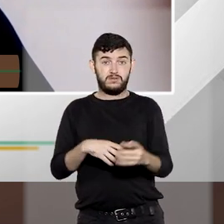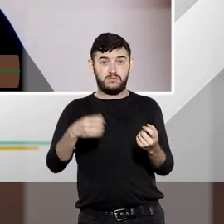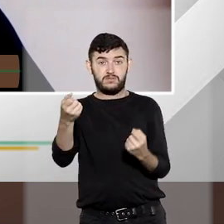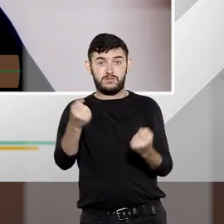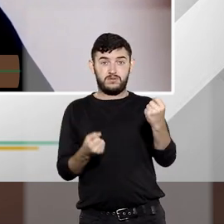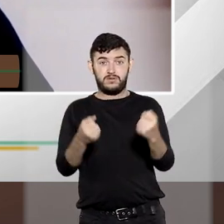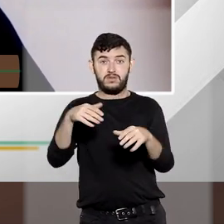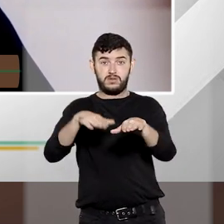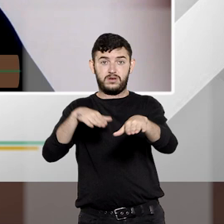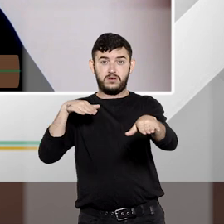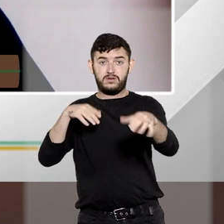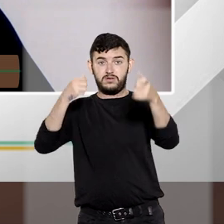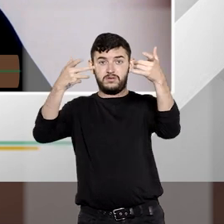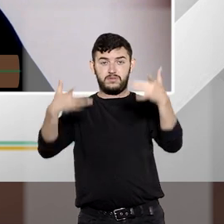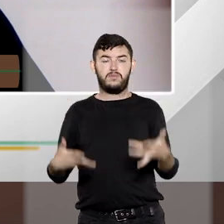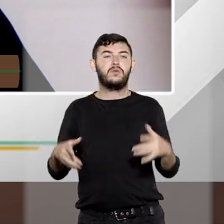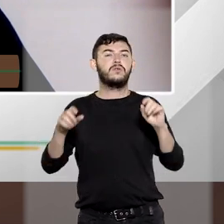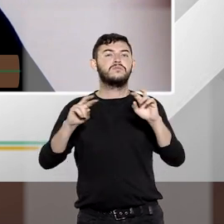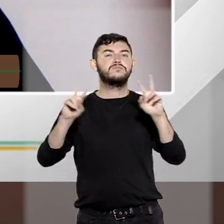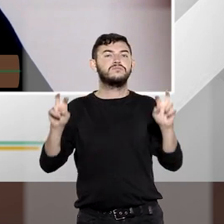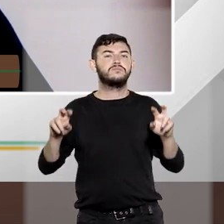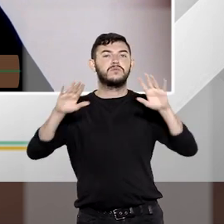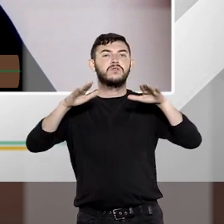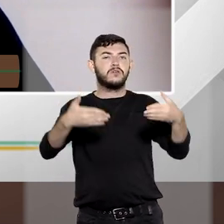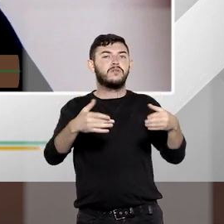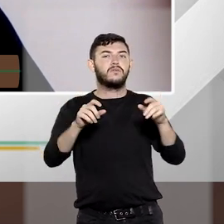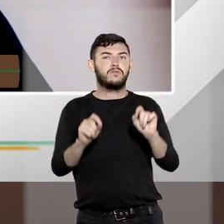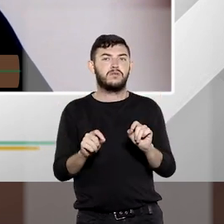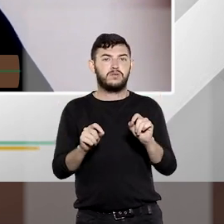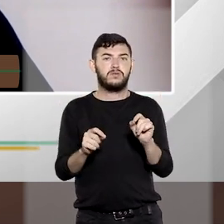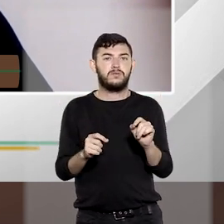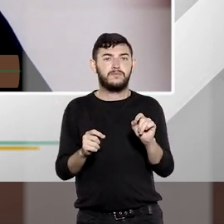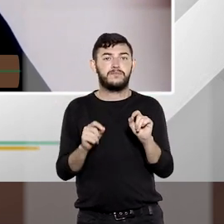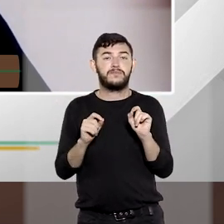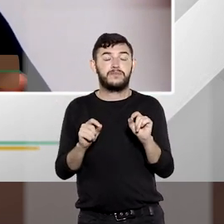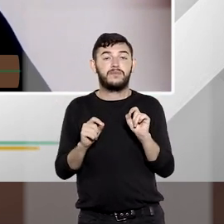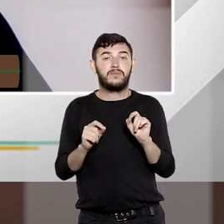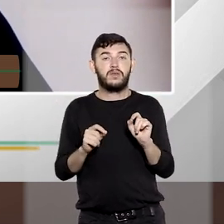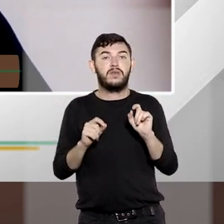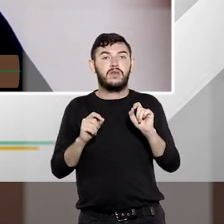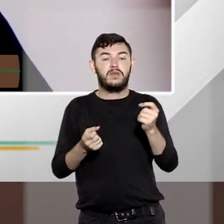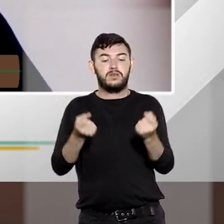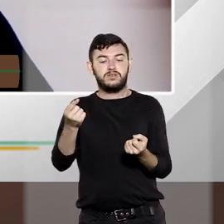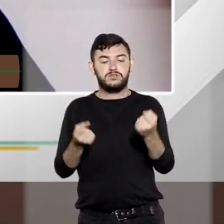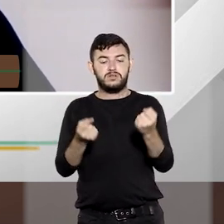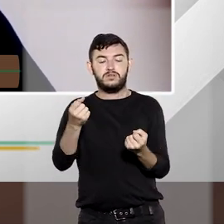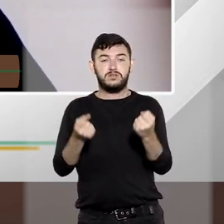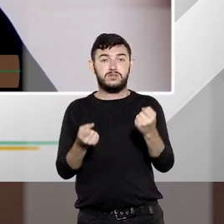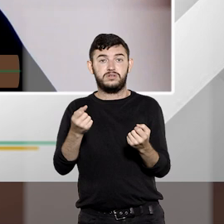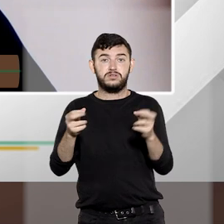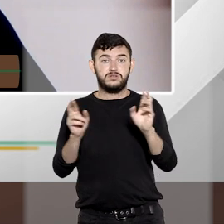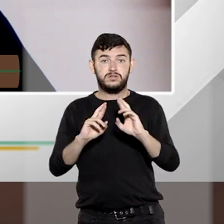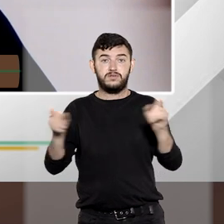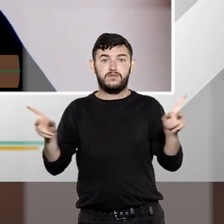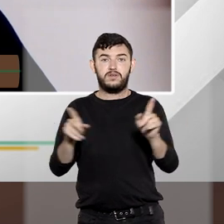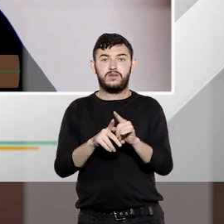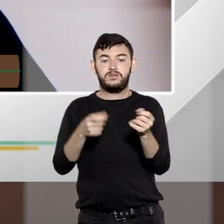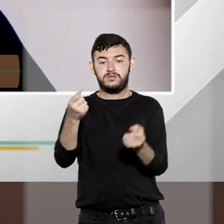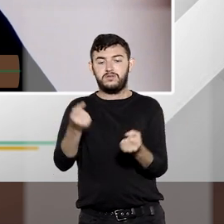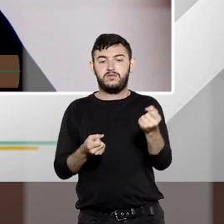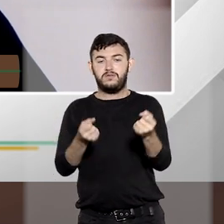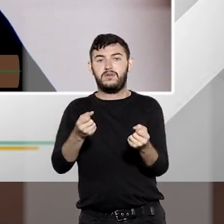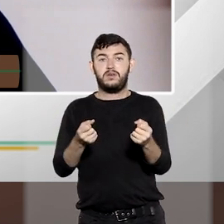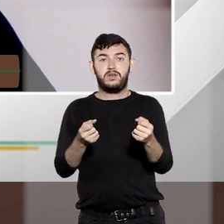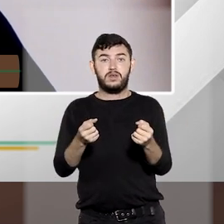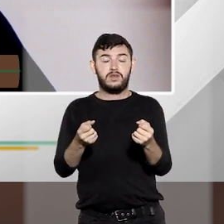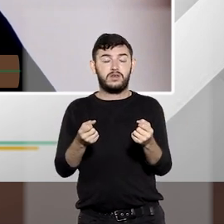que fala mesmo dessa questão de dirigir um veículo com permissão diferente da categoria da do veículo que